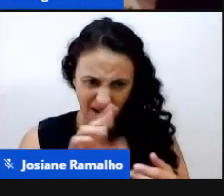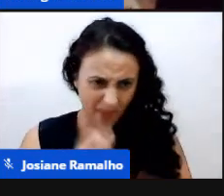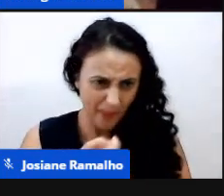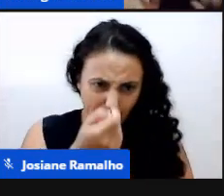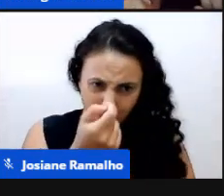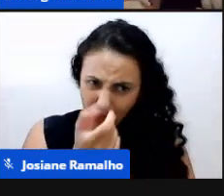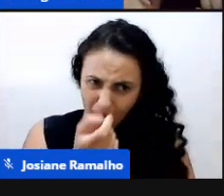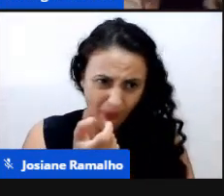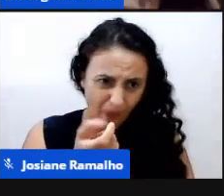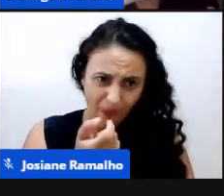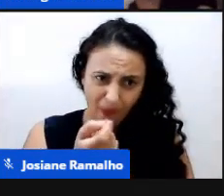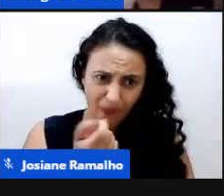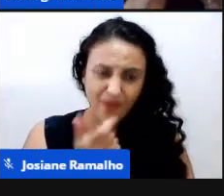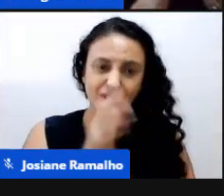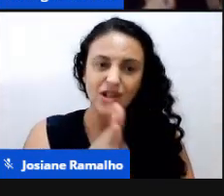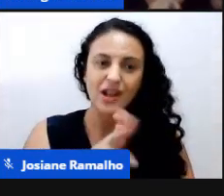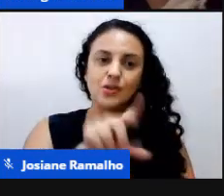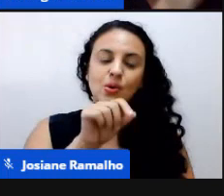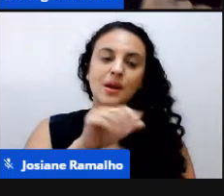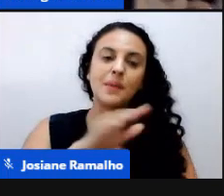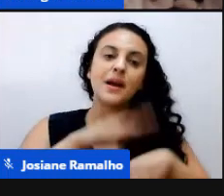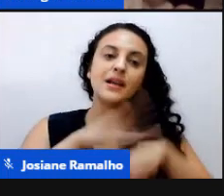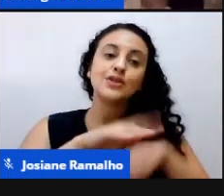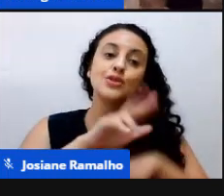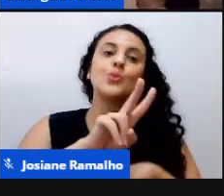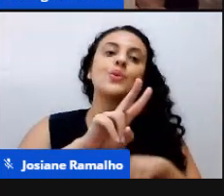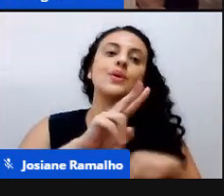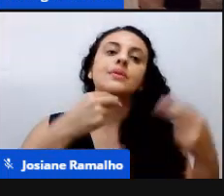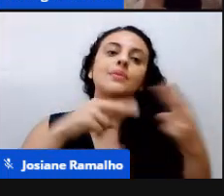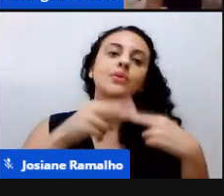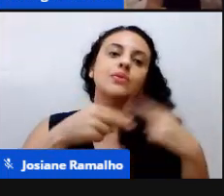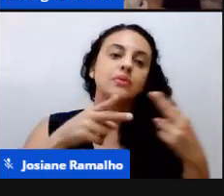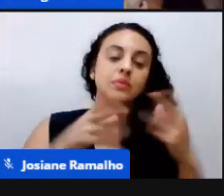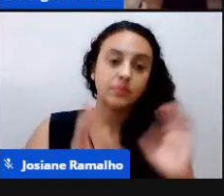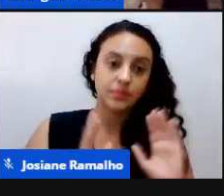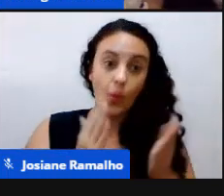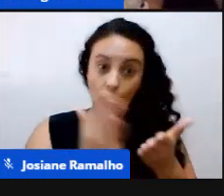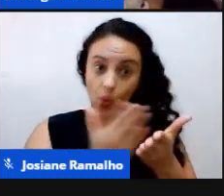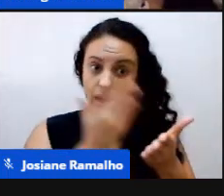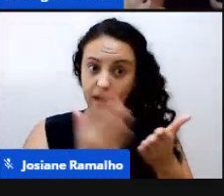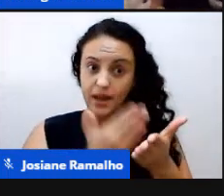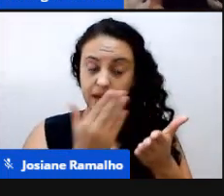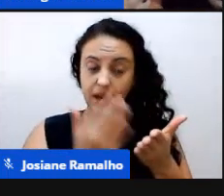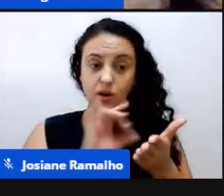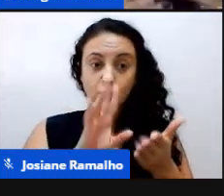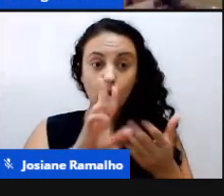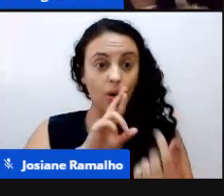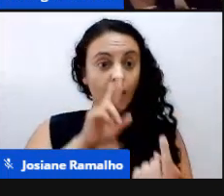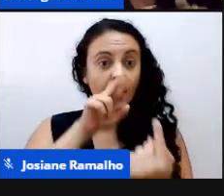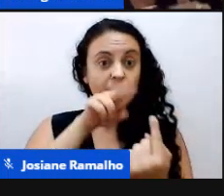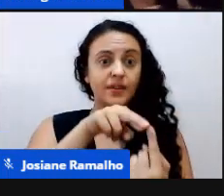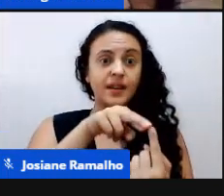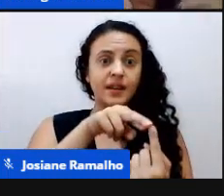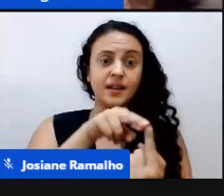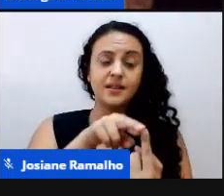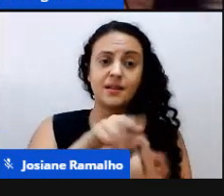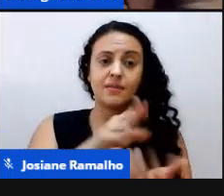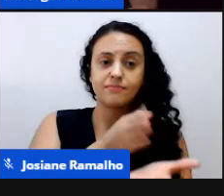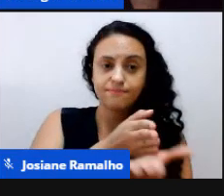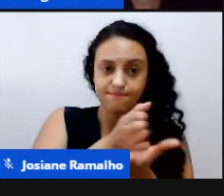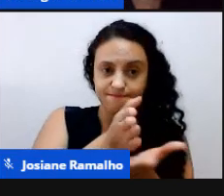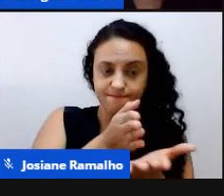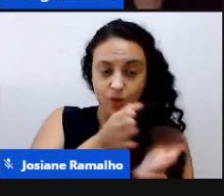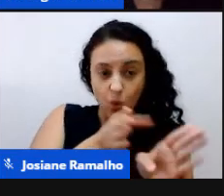mais duas ou três musiquinhas. Ali é só um norteador do trabalho. Ele vai perceber a necessidade de colocar mais ou